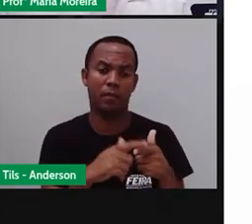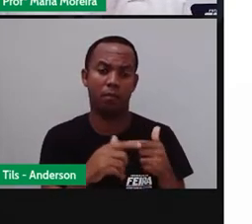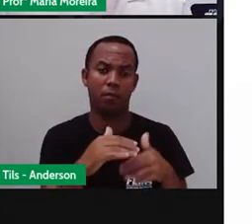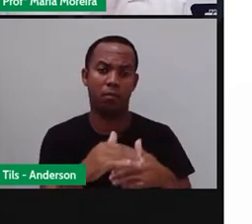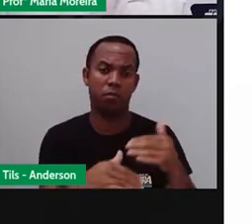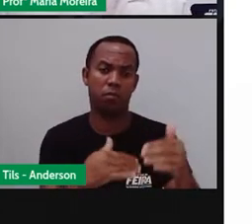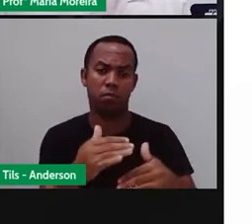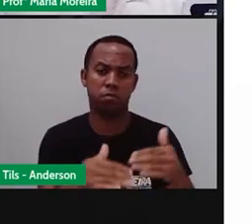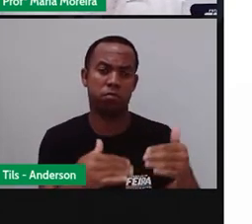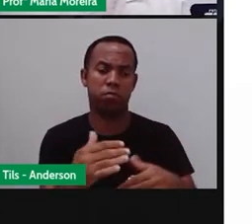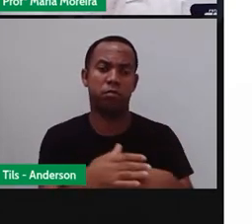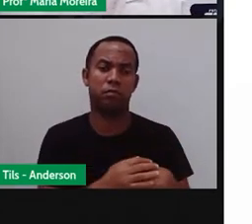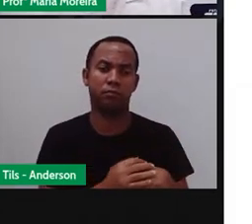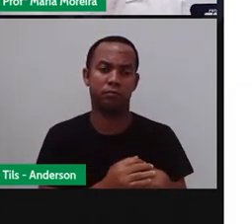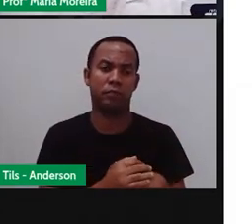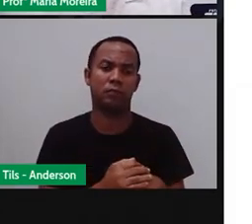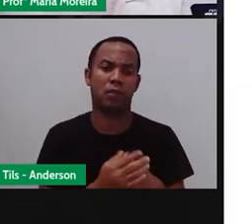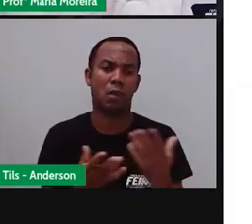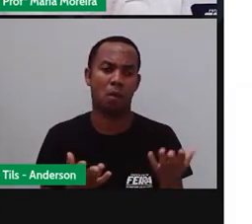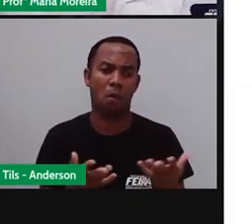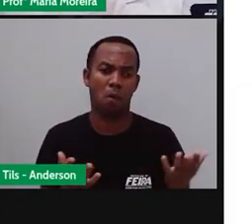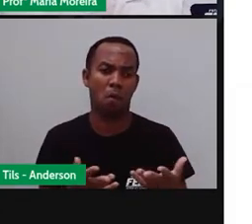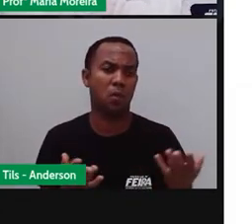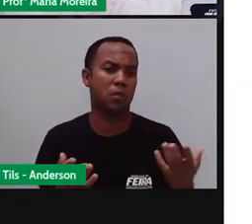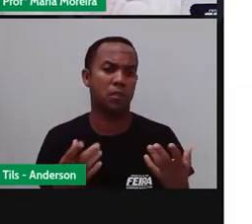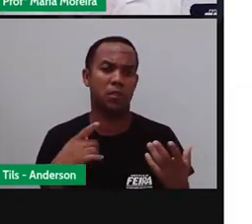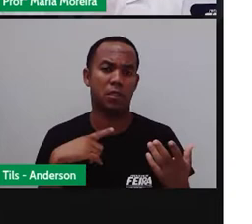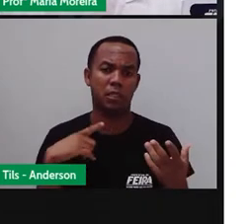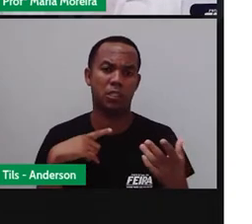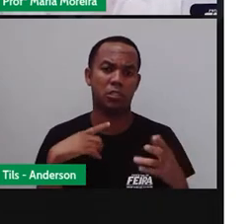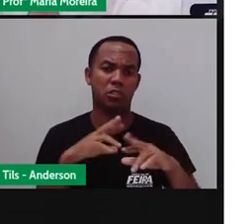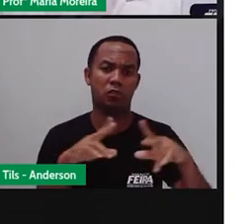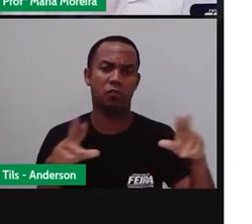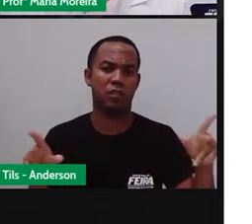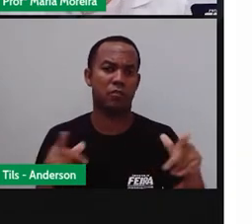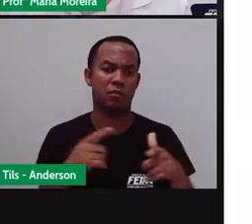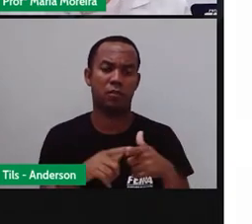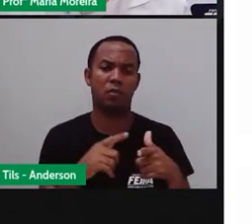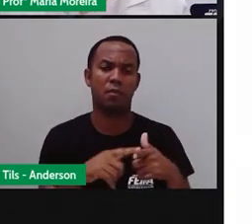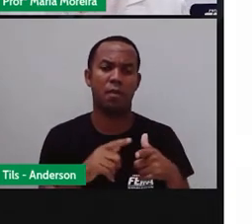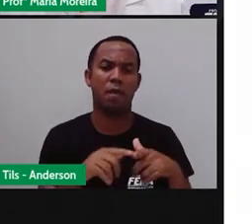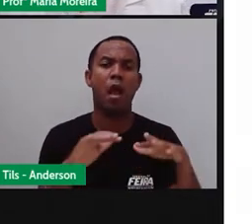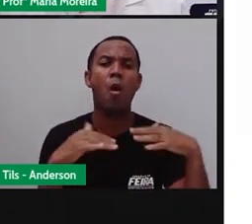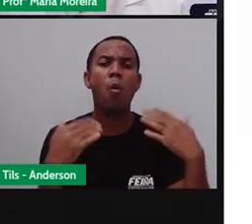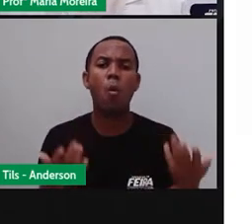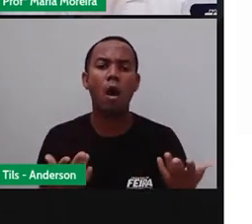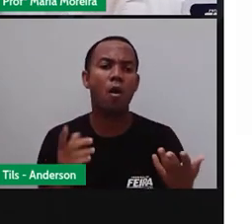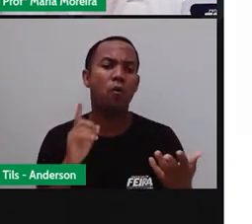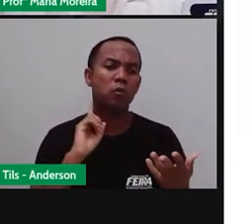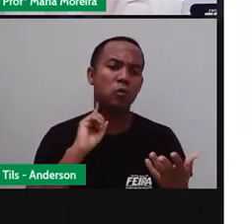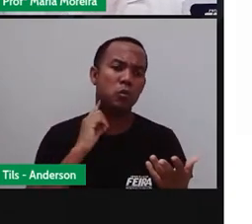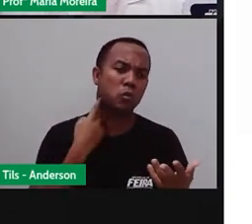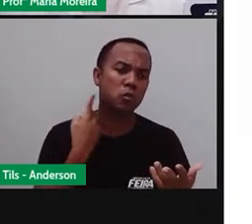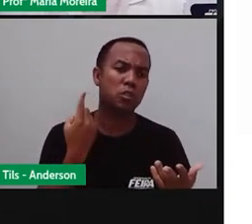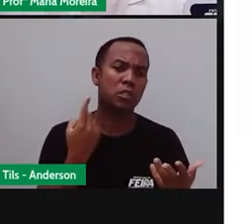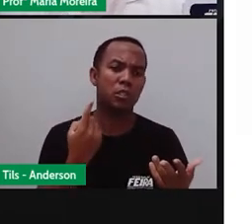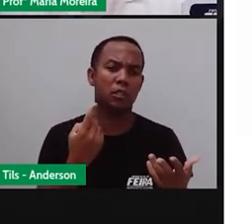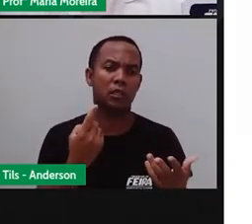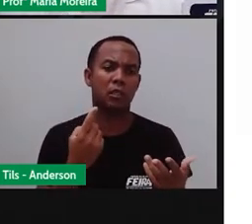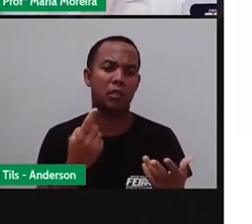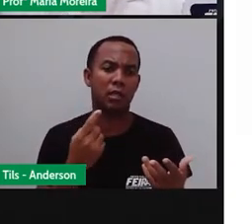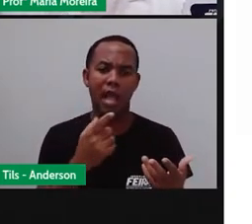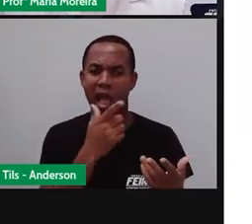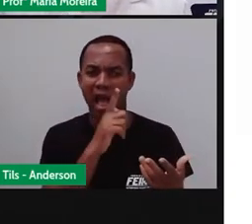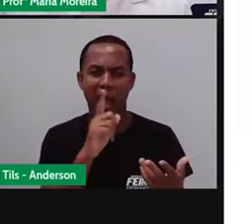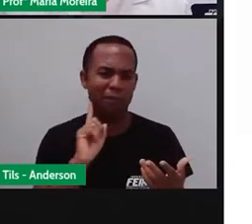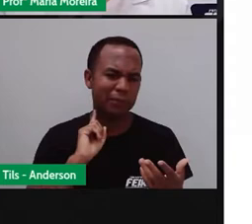nossa atualidade. Quais são os problemas ambientais principais? Lixo, a poluição das águas, não é isso? Bom, diante desse